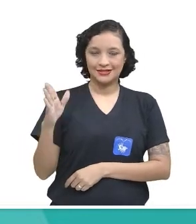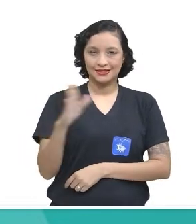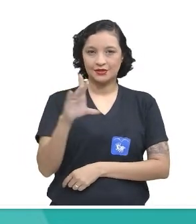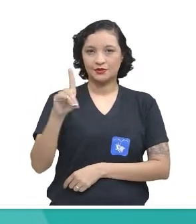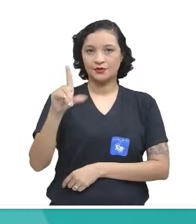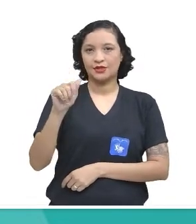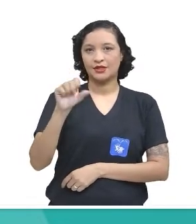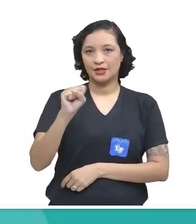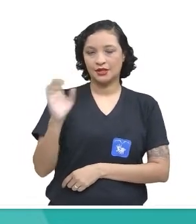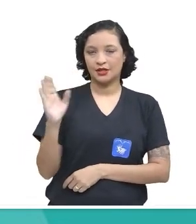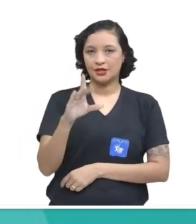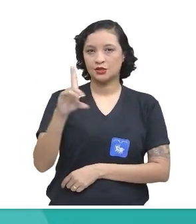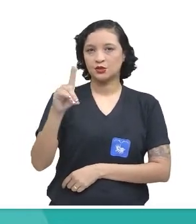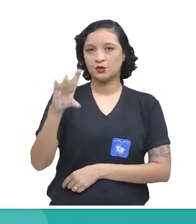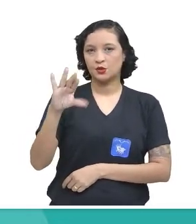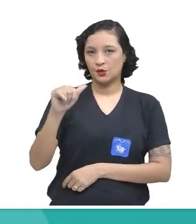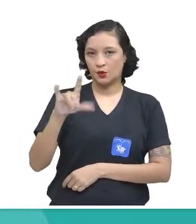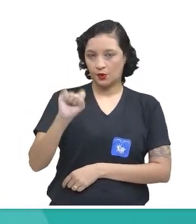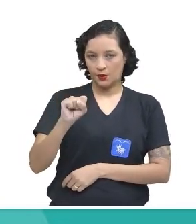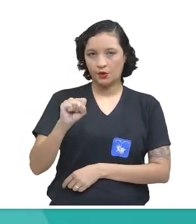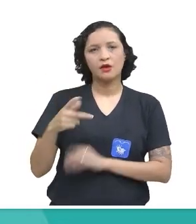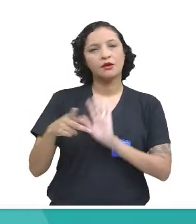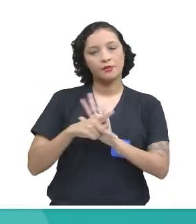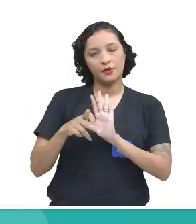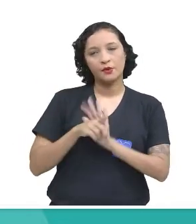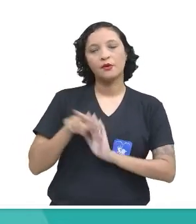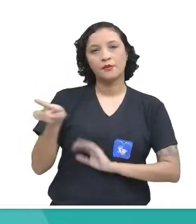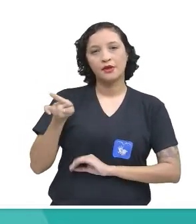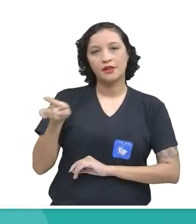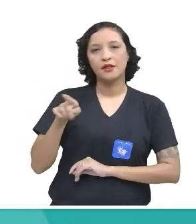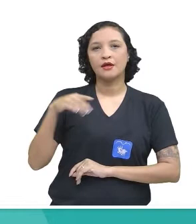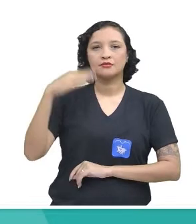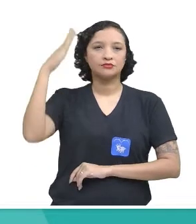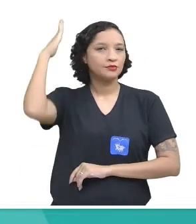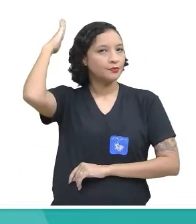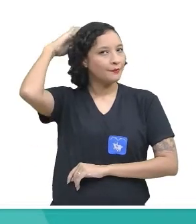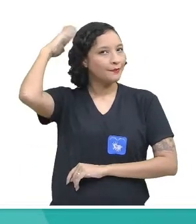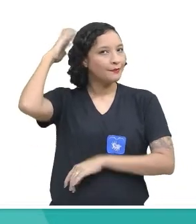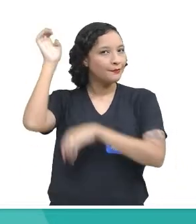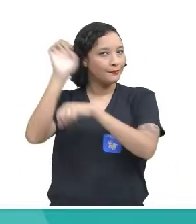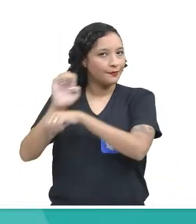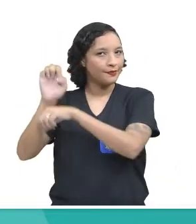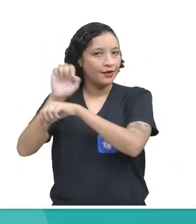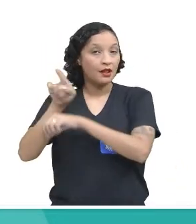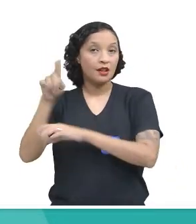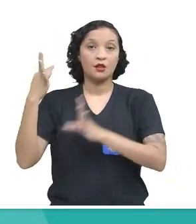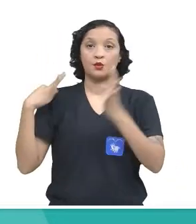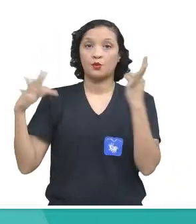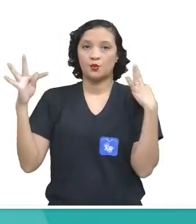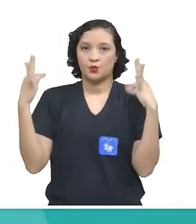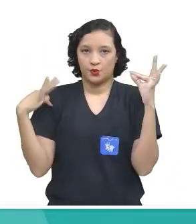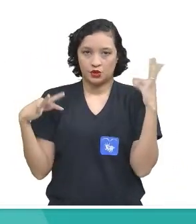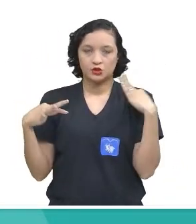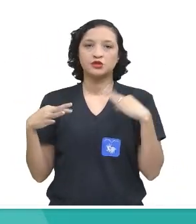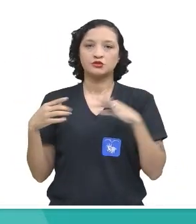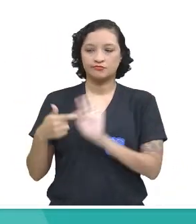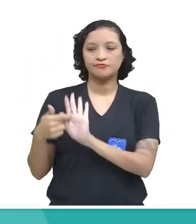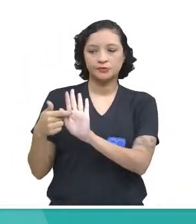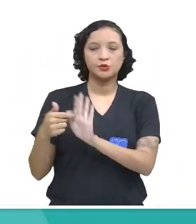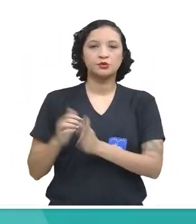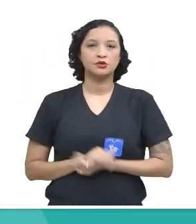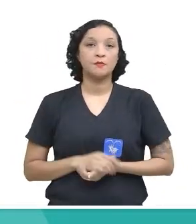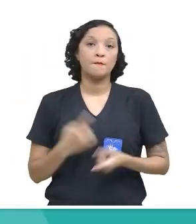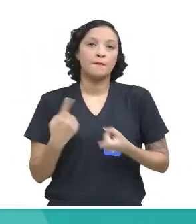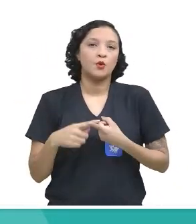essas apresentações para os turistas. Vocês sabem, né, que a nossa região, a região norte, ela é muito